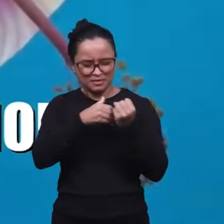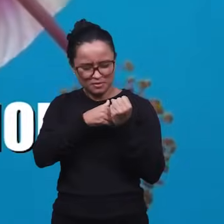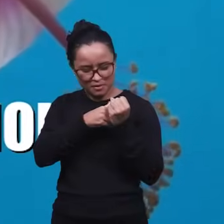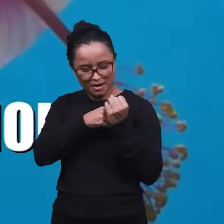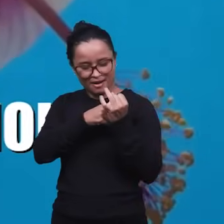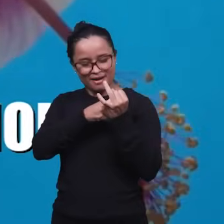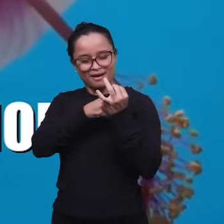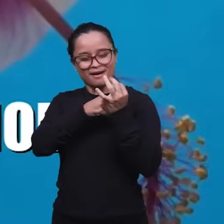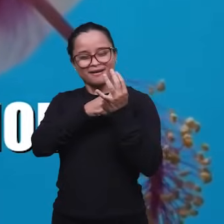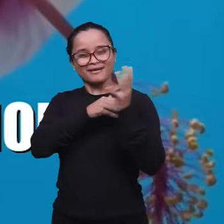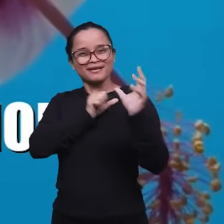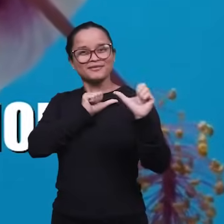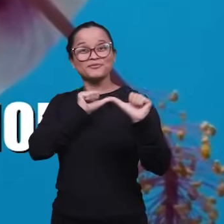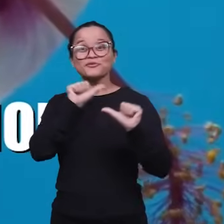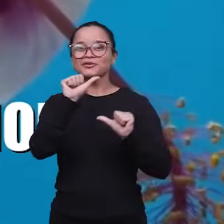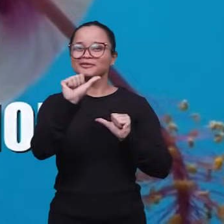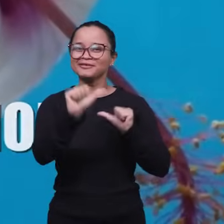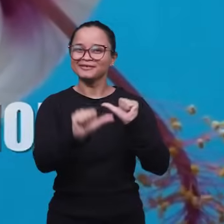me